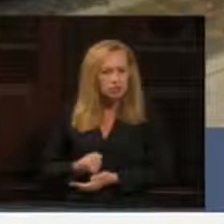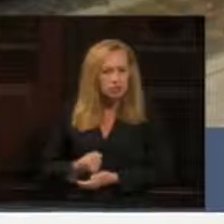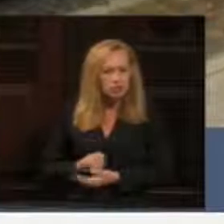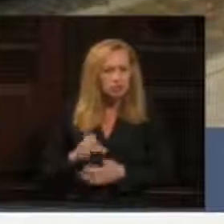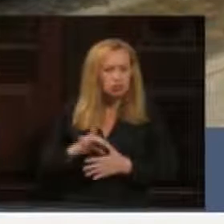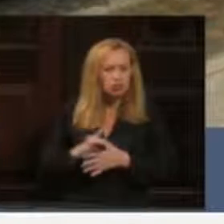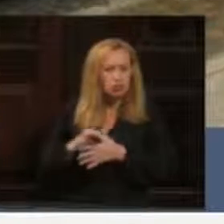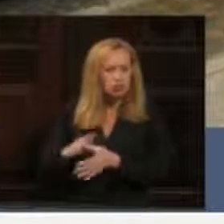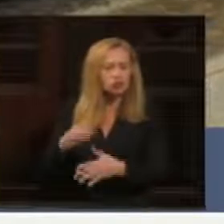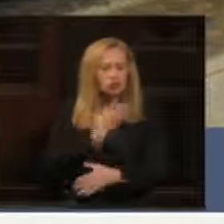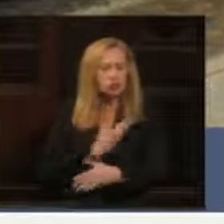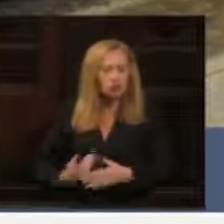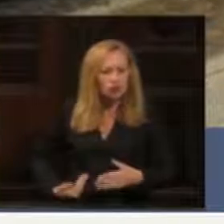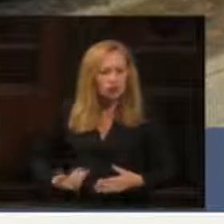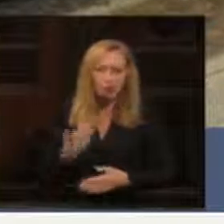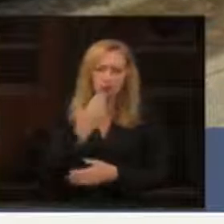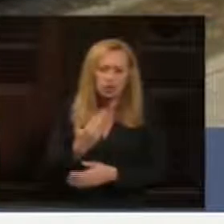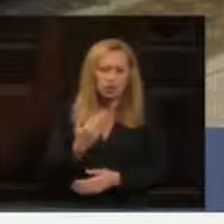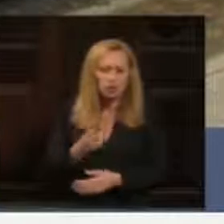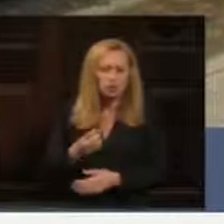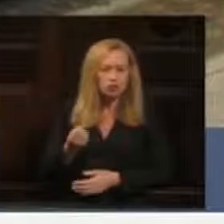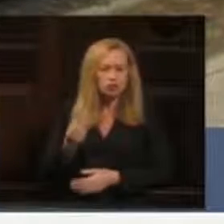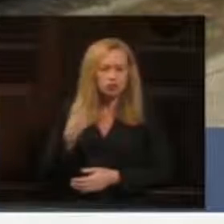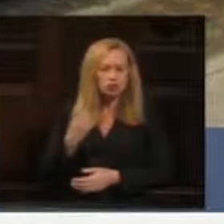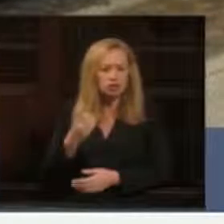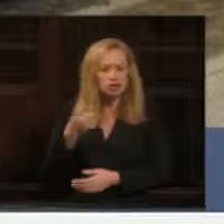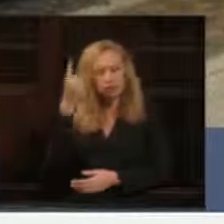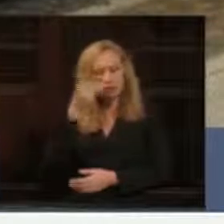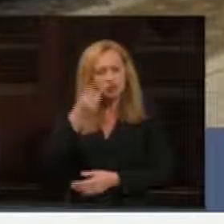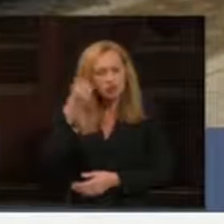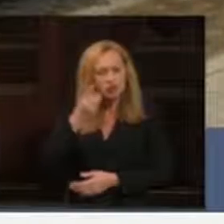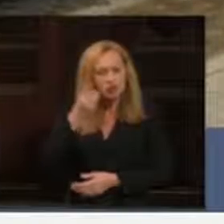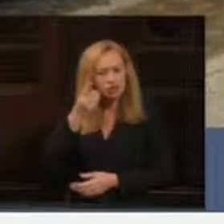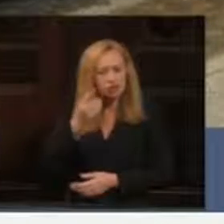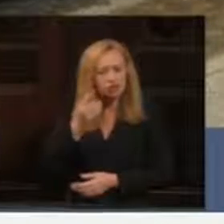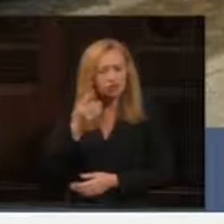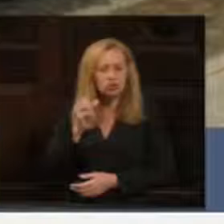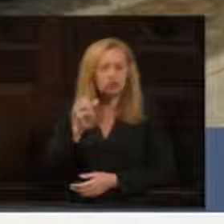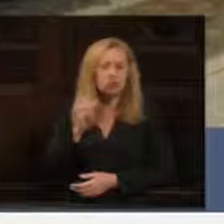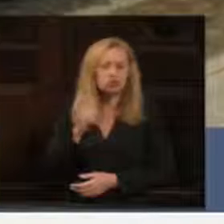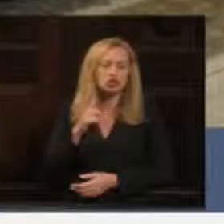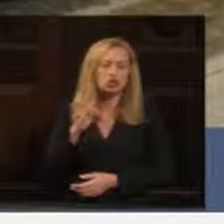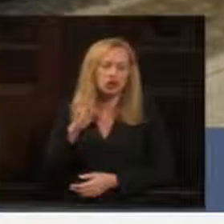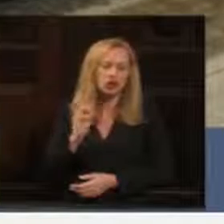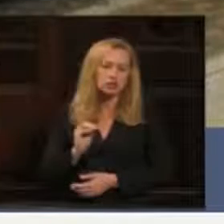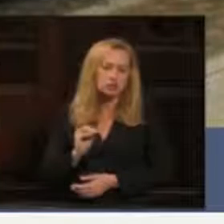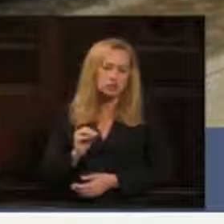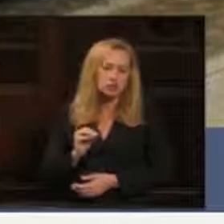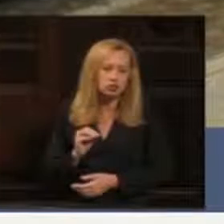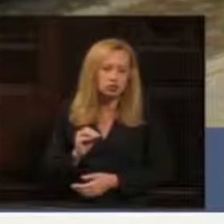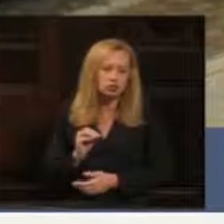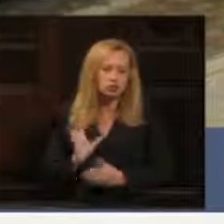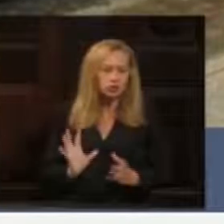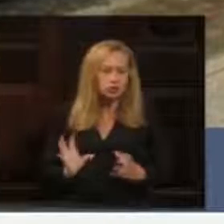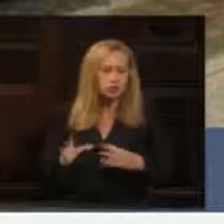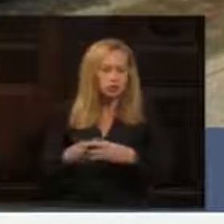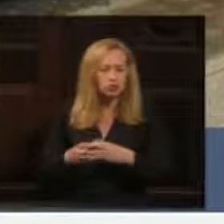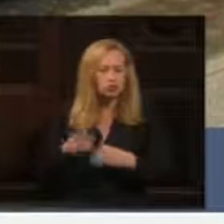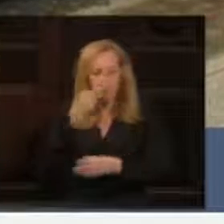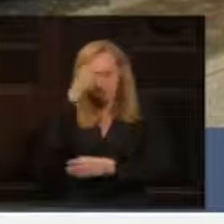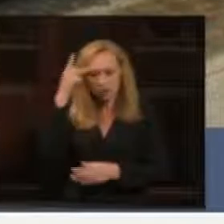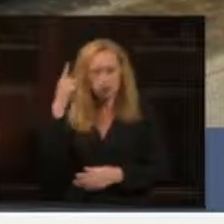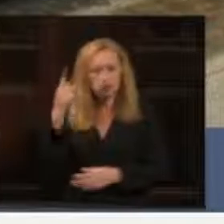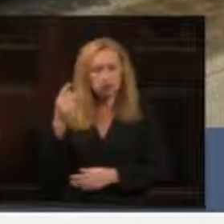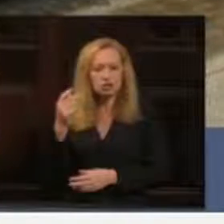governo, a pedido do ex-deputado, nosso amigo, deputado Gilberto Palmares, uma comissão de servidores. Portanto,